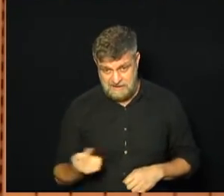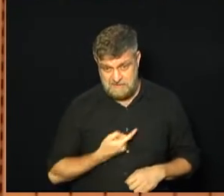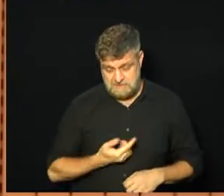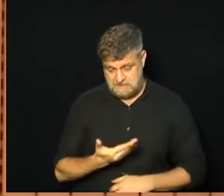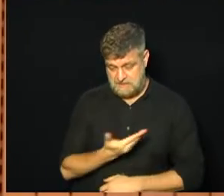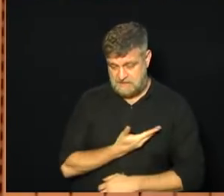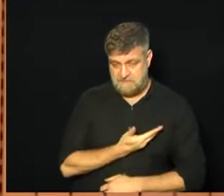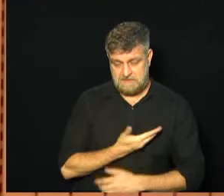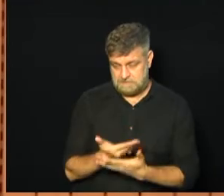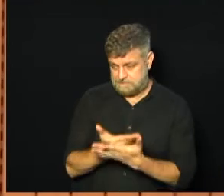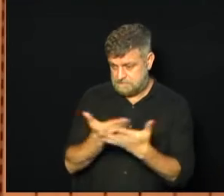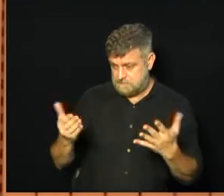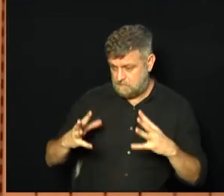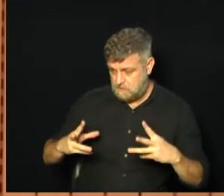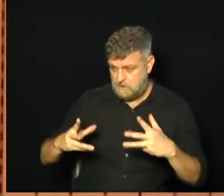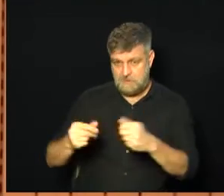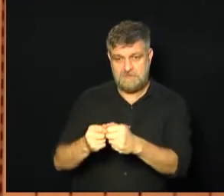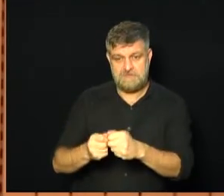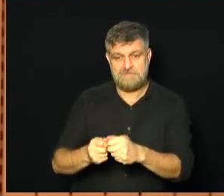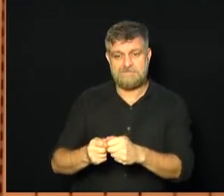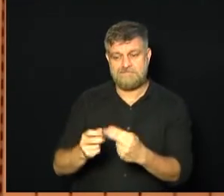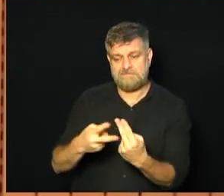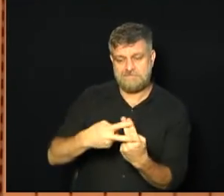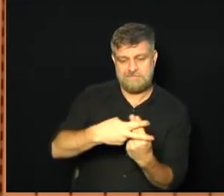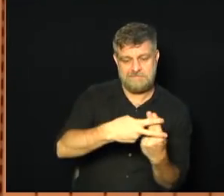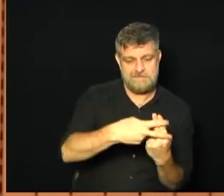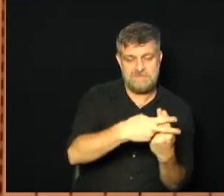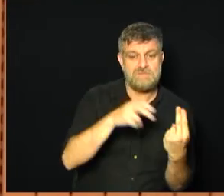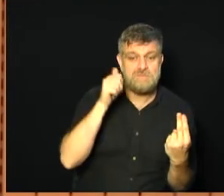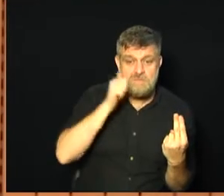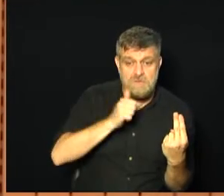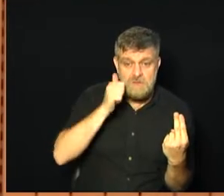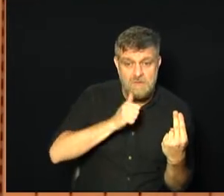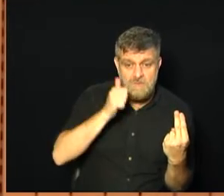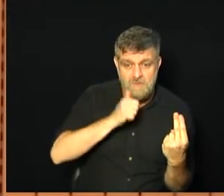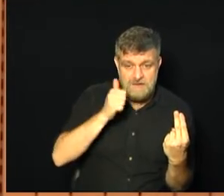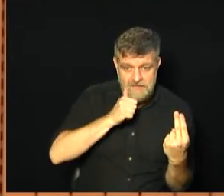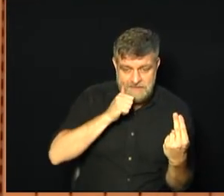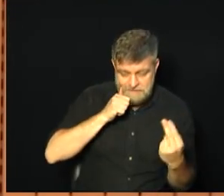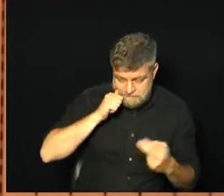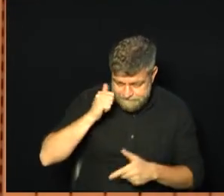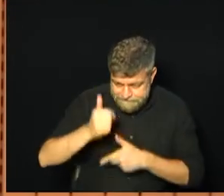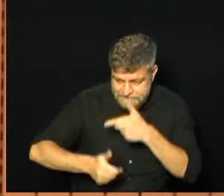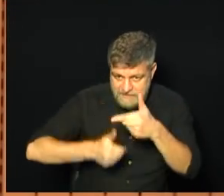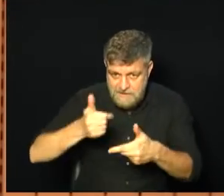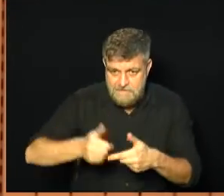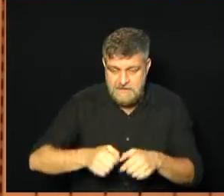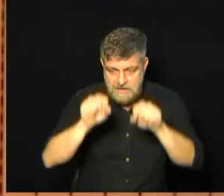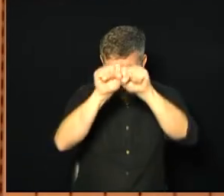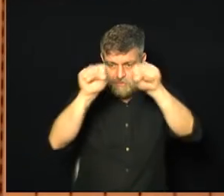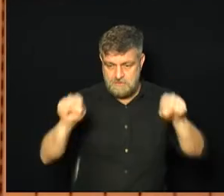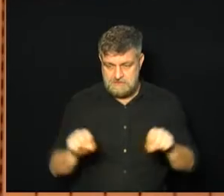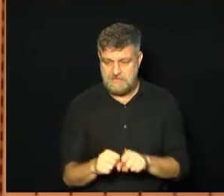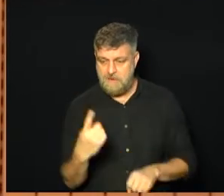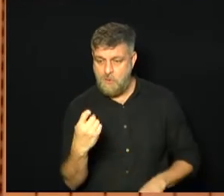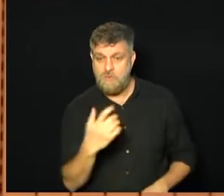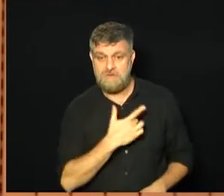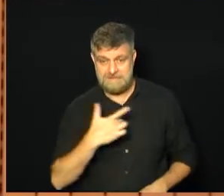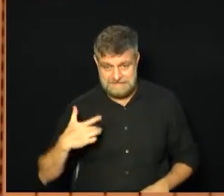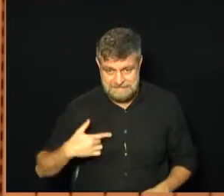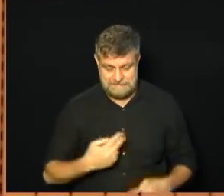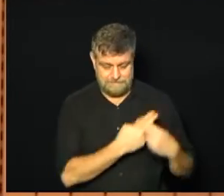porque aqui praticamente, né, como é no caso do SUS, são mulheres que constroem e carregam esse sistema único de saúde nas costas e no dia a